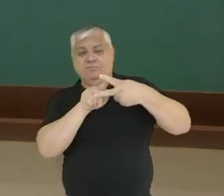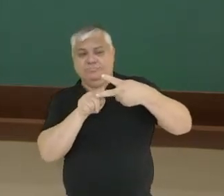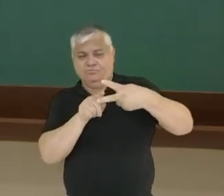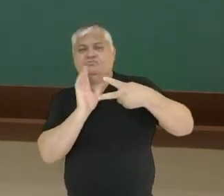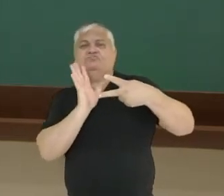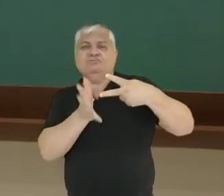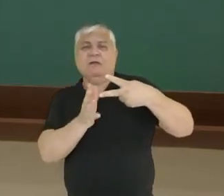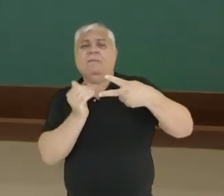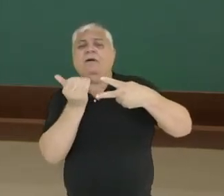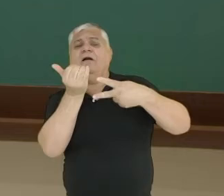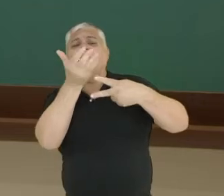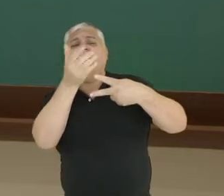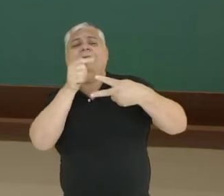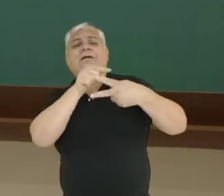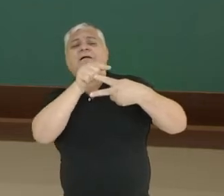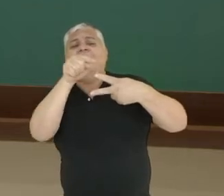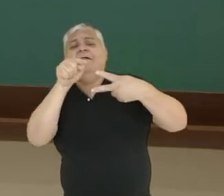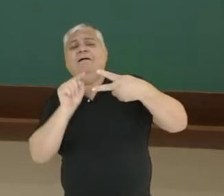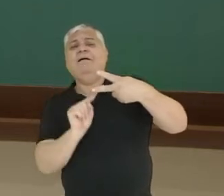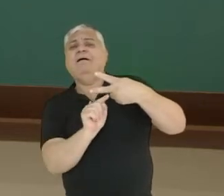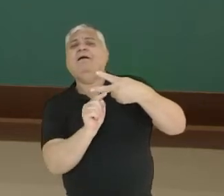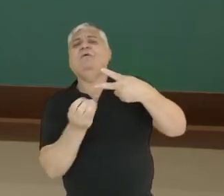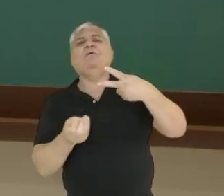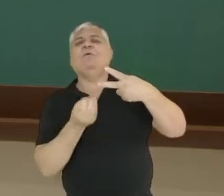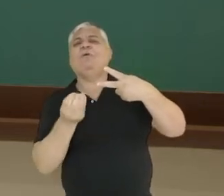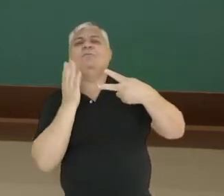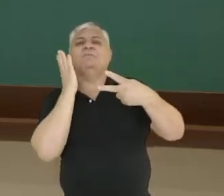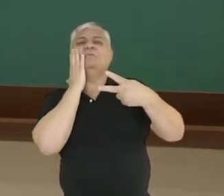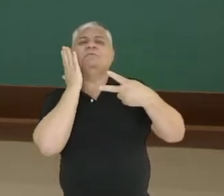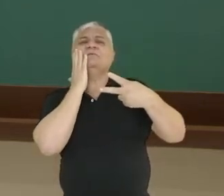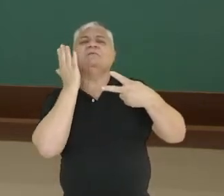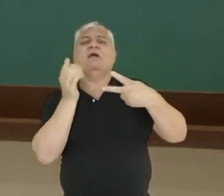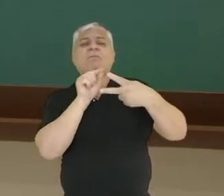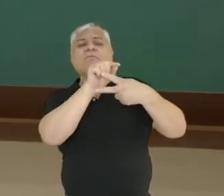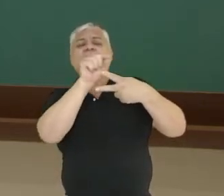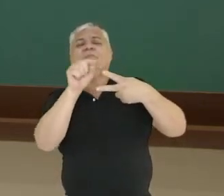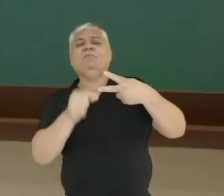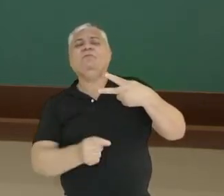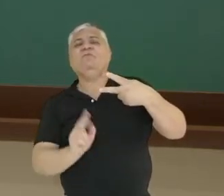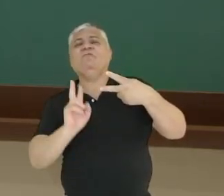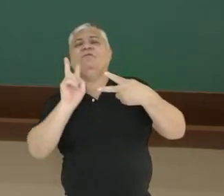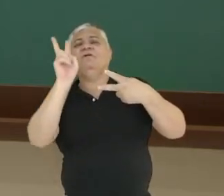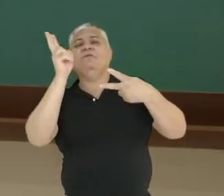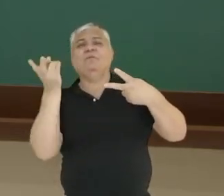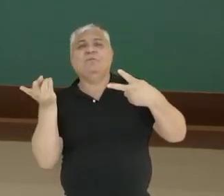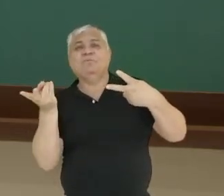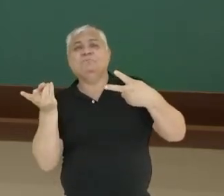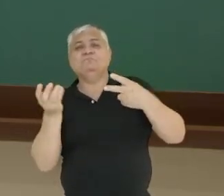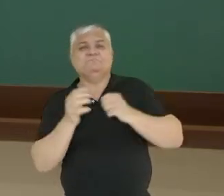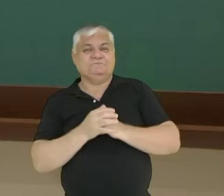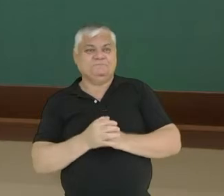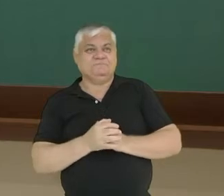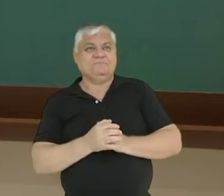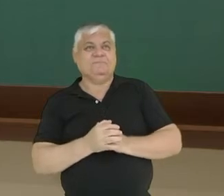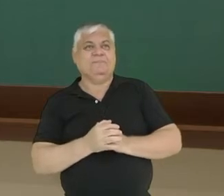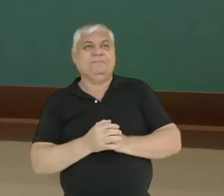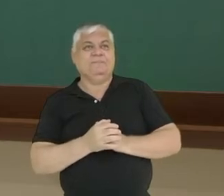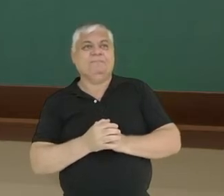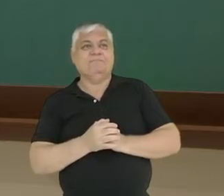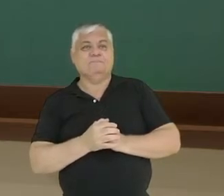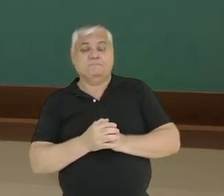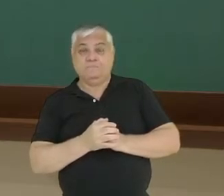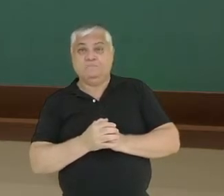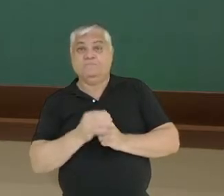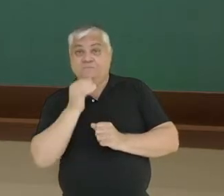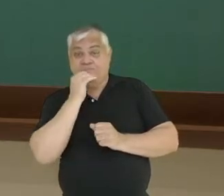ângulos internos. Como que eu faço para determinar os ângulos externos de um polígono? Nos